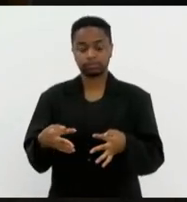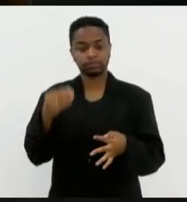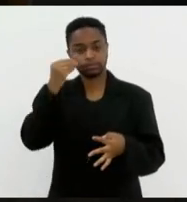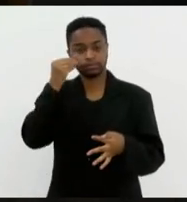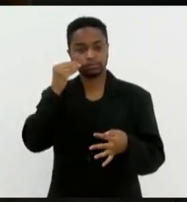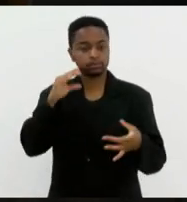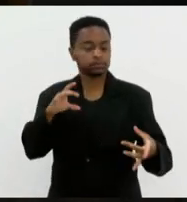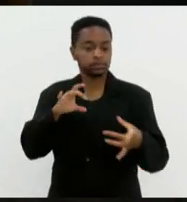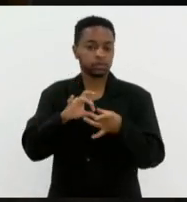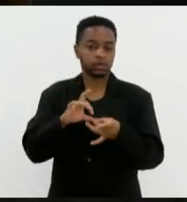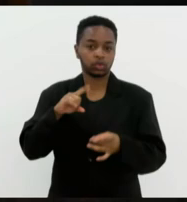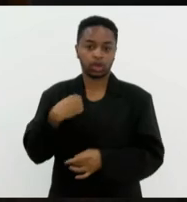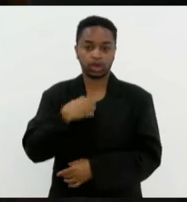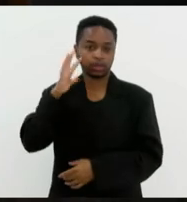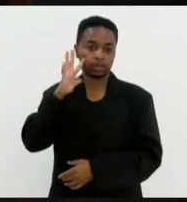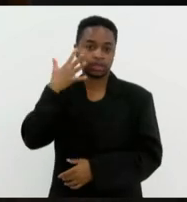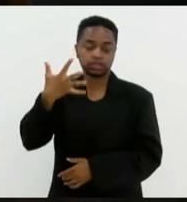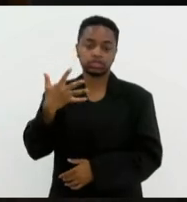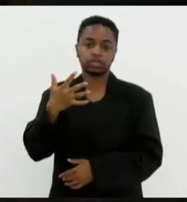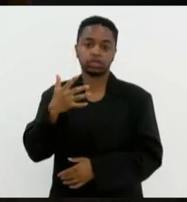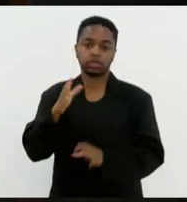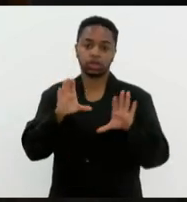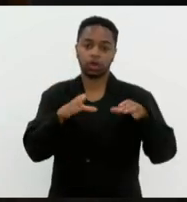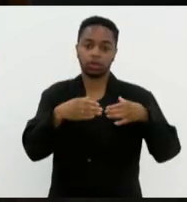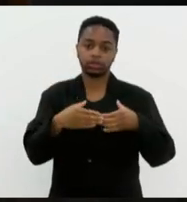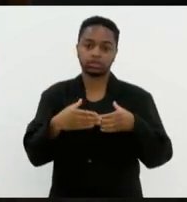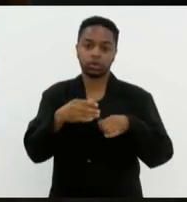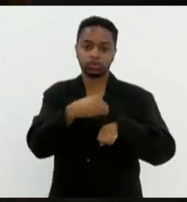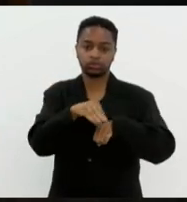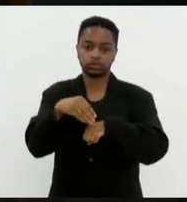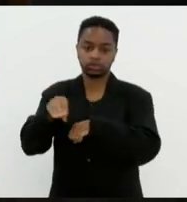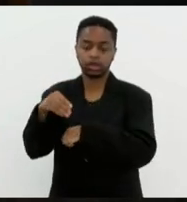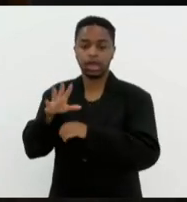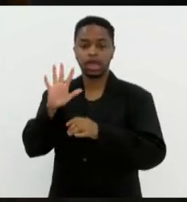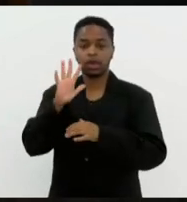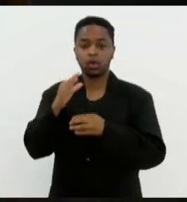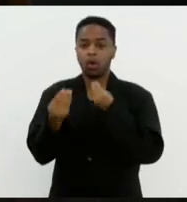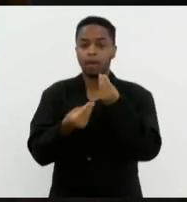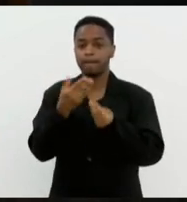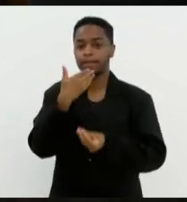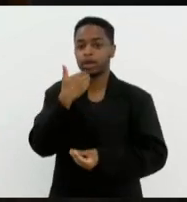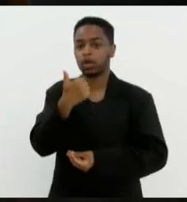gente decidir na comissão de indicações a melhor proposição para